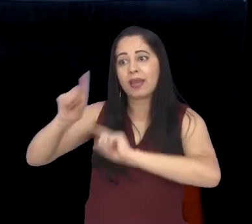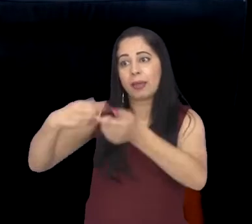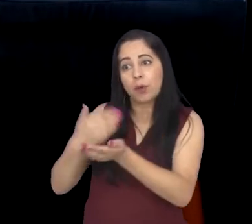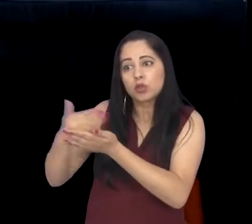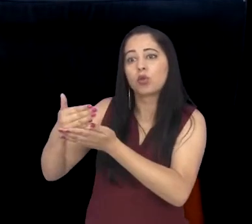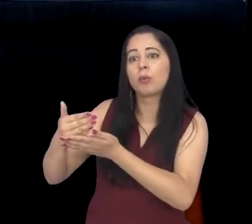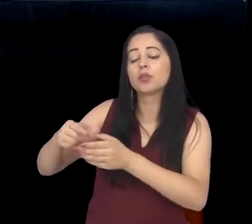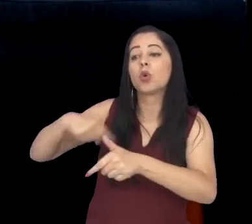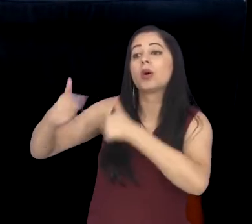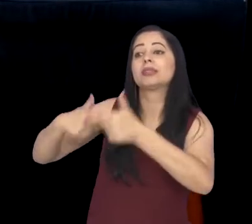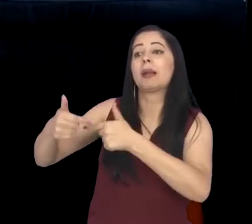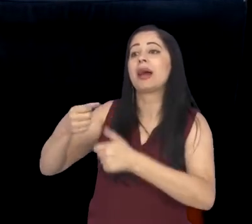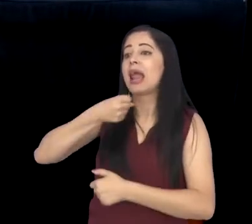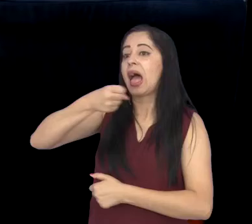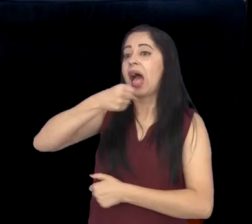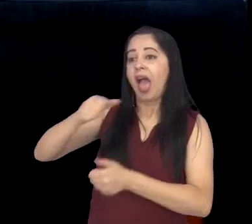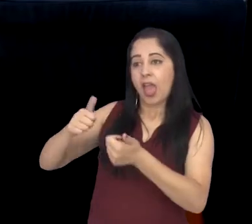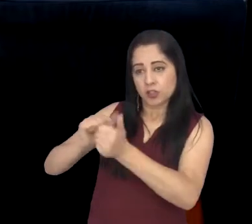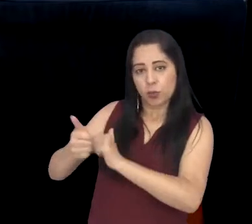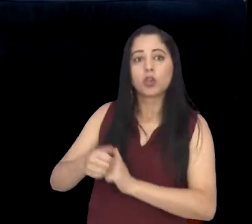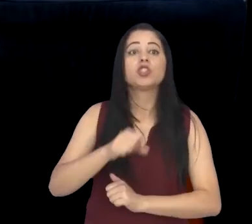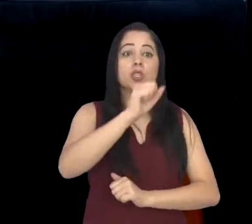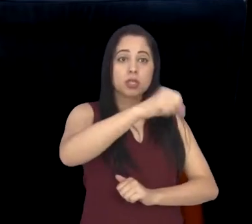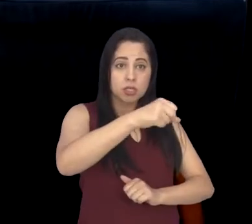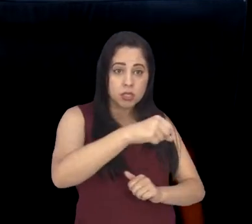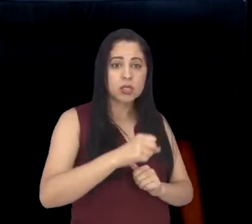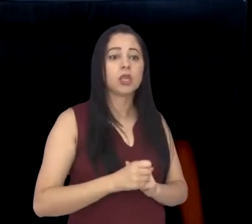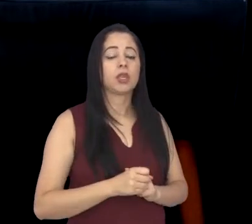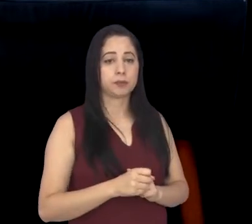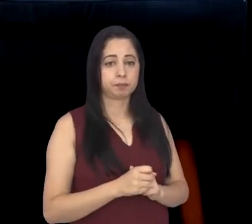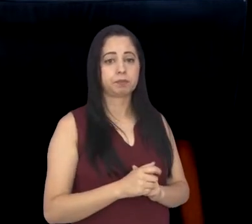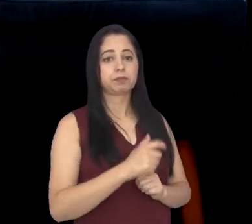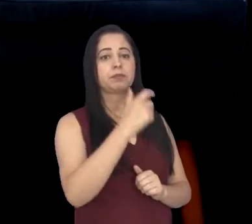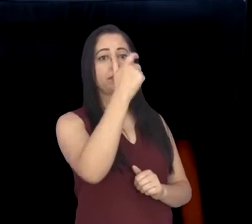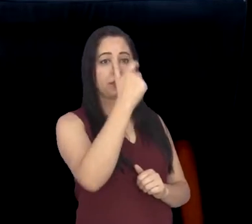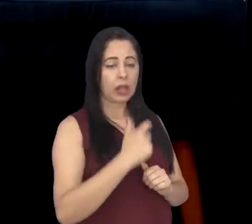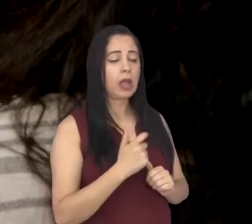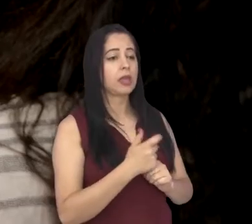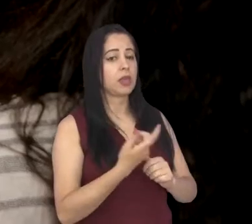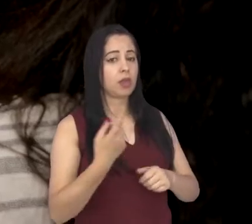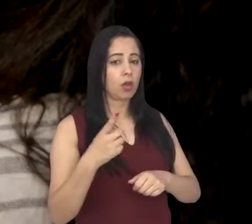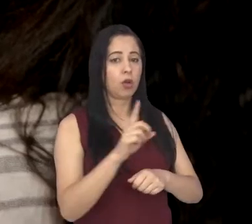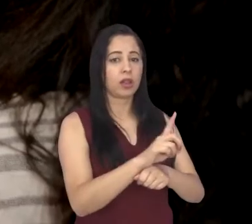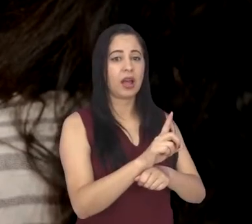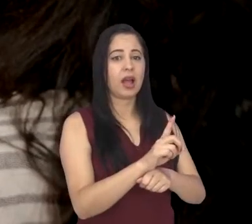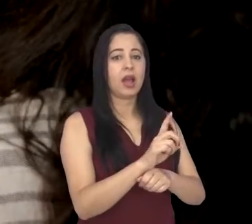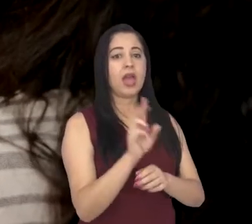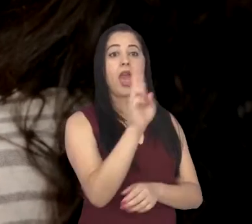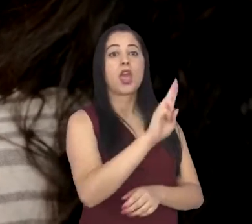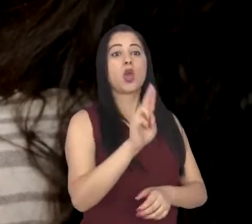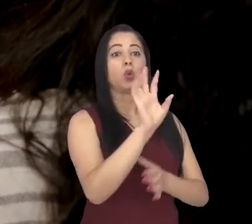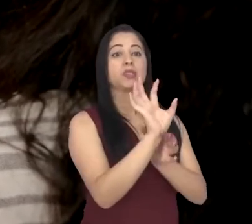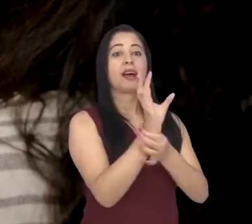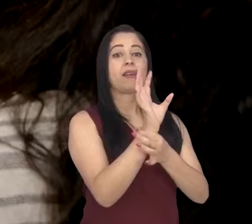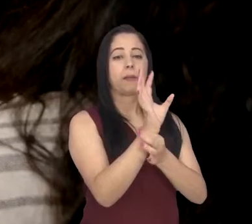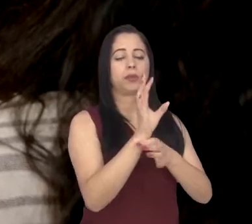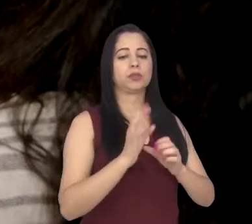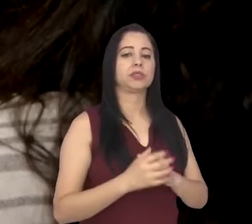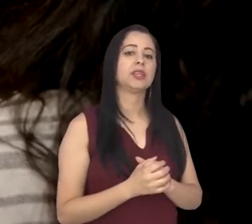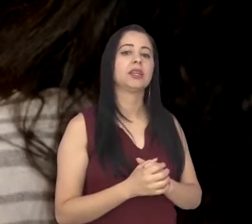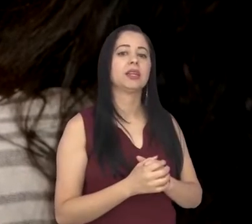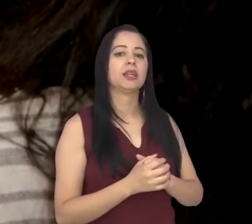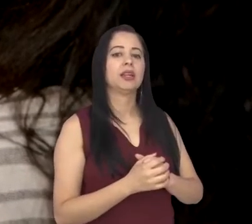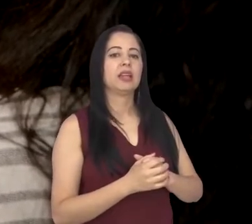entrei, exatamente. E só entrava a minha mão para fazer o Globo Esporte. Nossa. Né? Eu usava uma pulseira. Eu não contei para ninguém, para